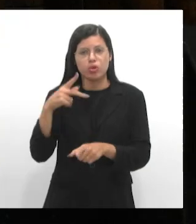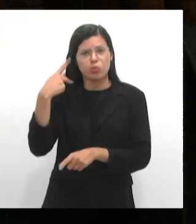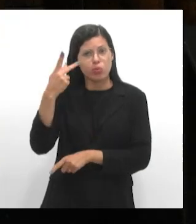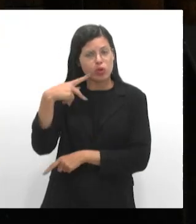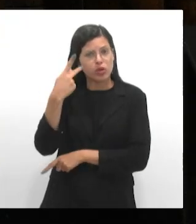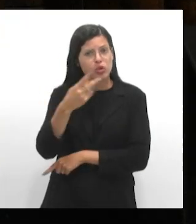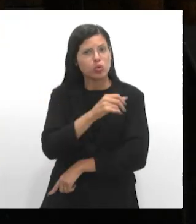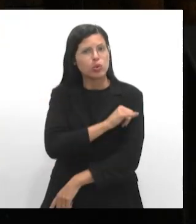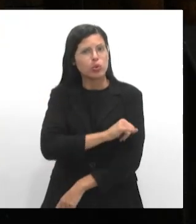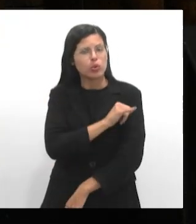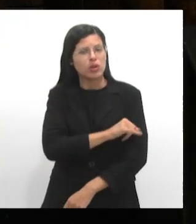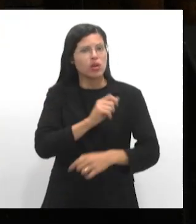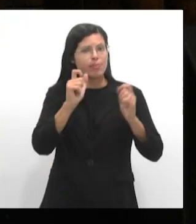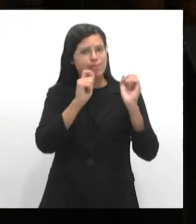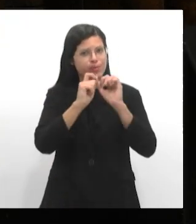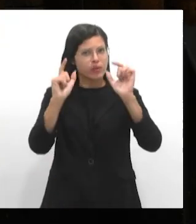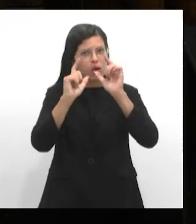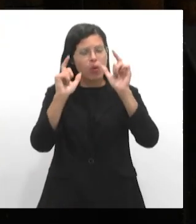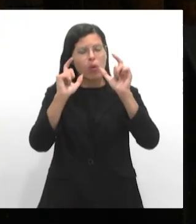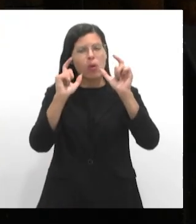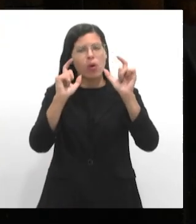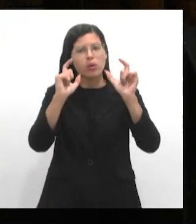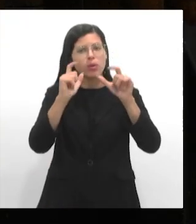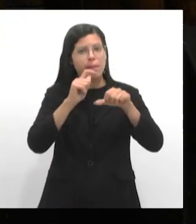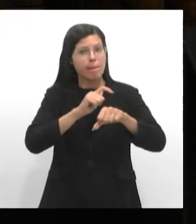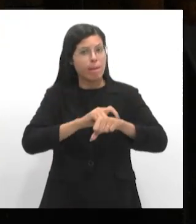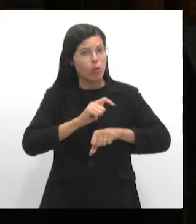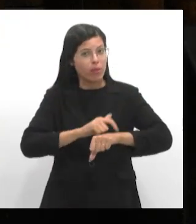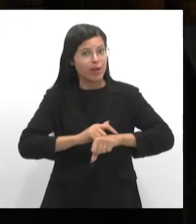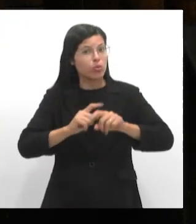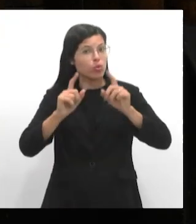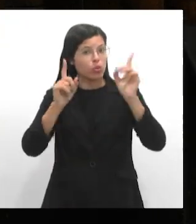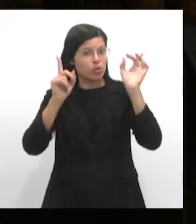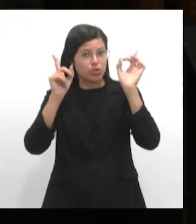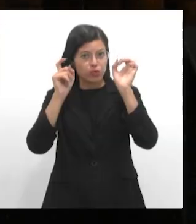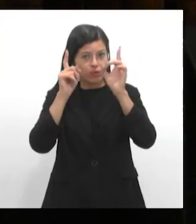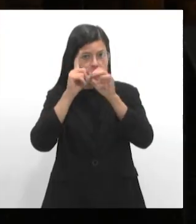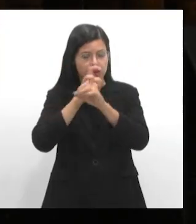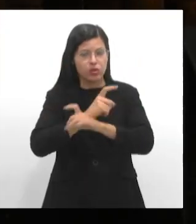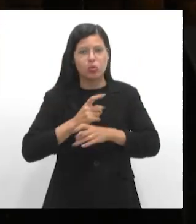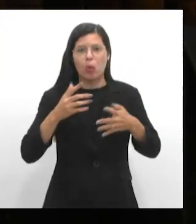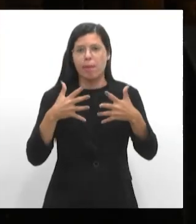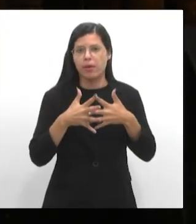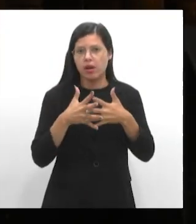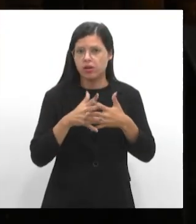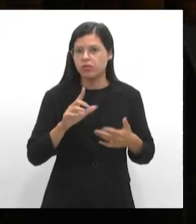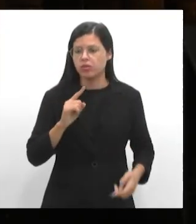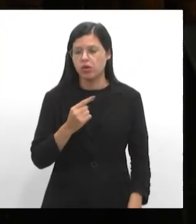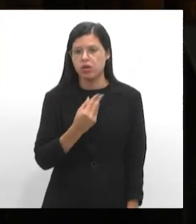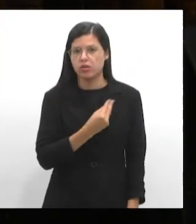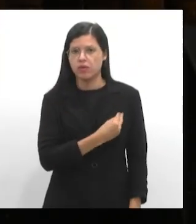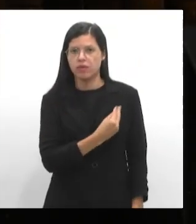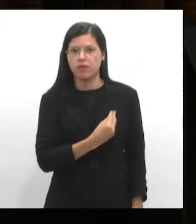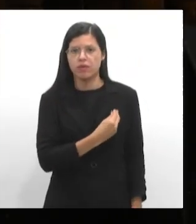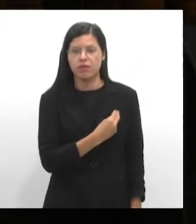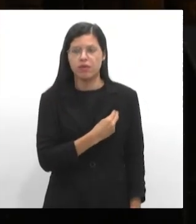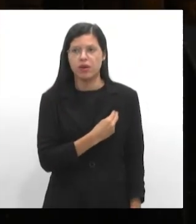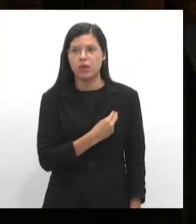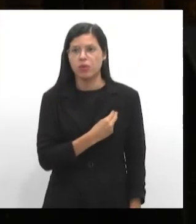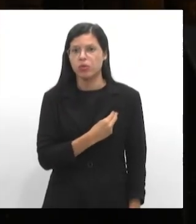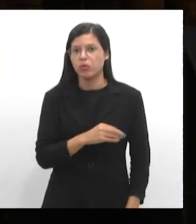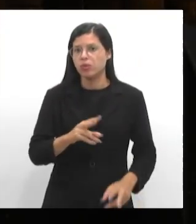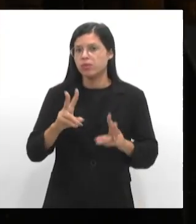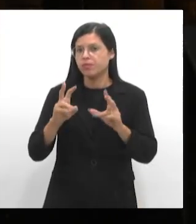acordem para o momento difícil que estamos vivendo em relação às